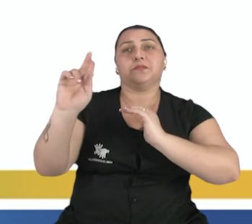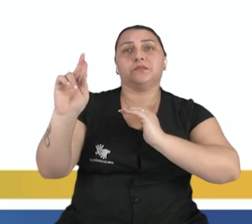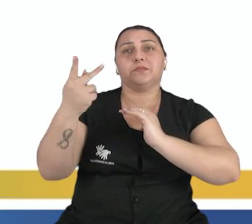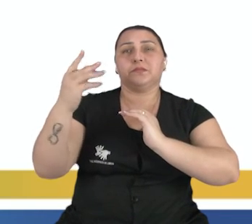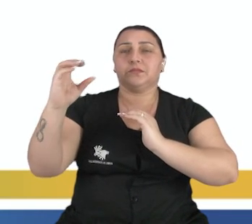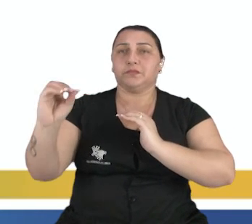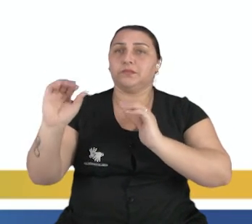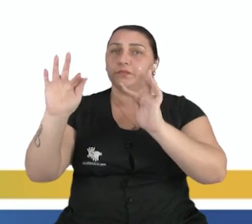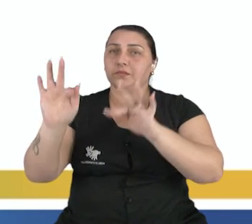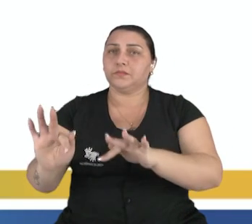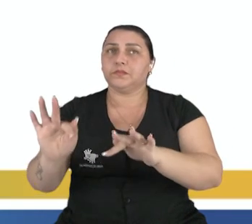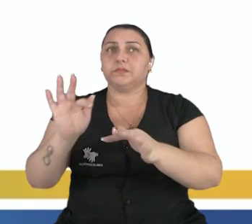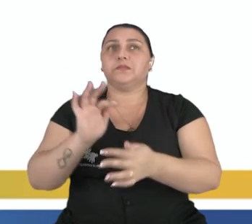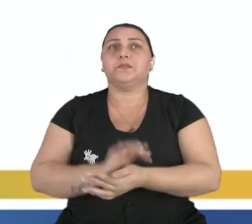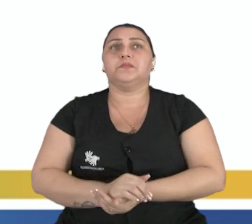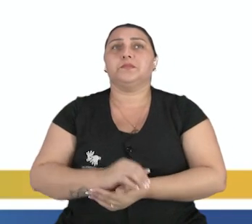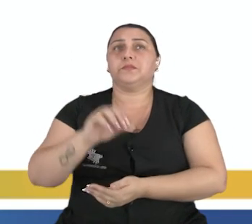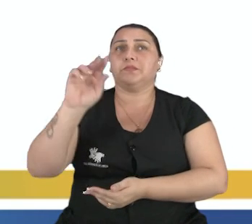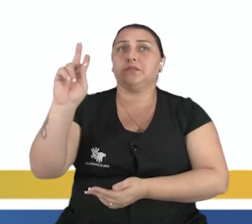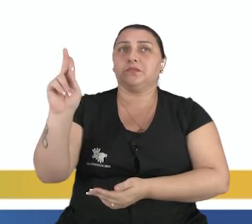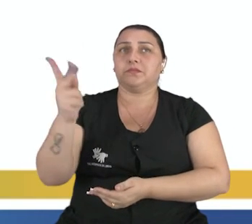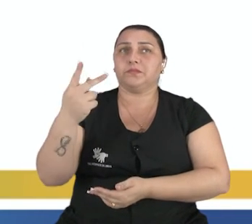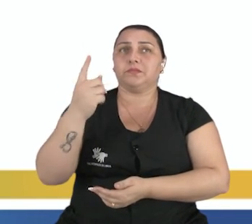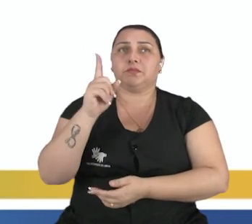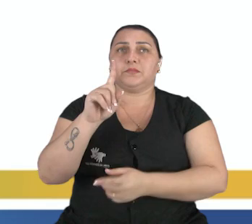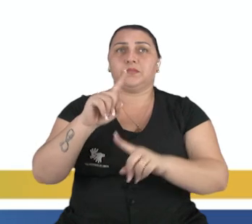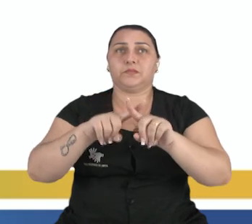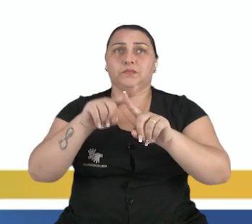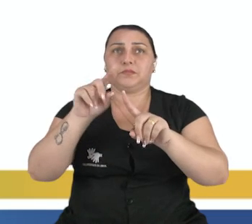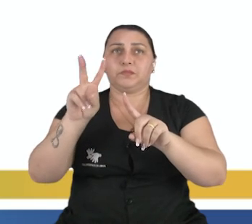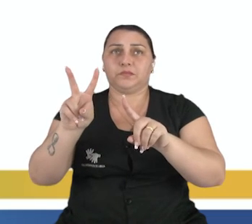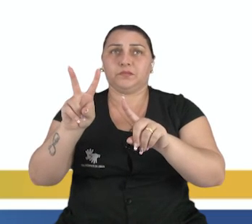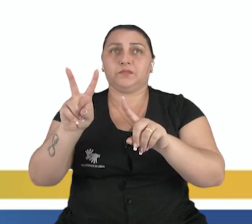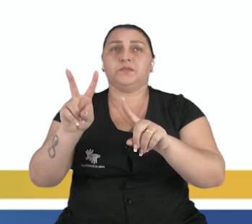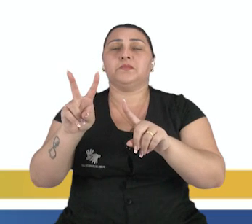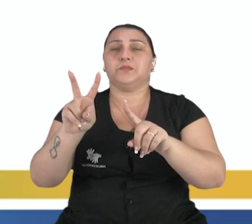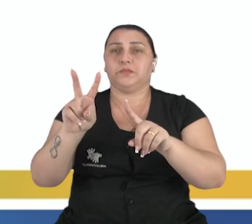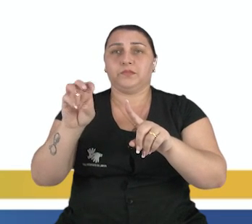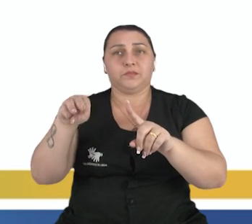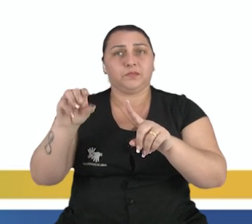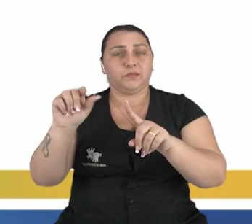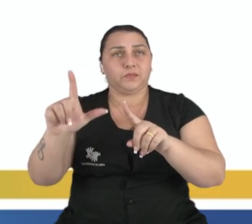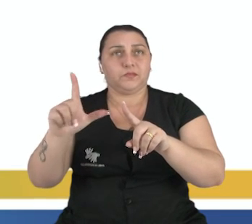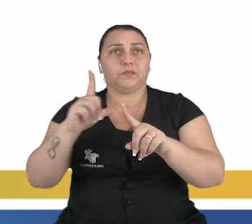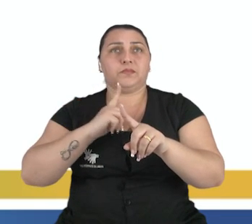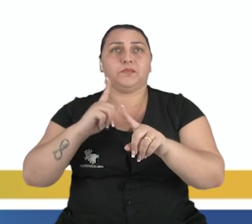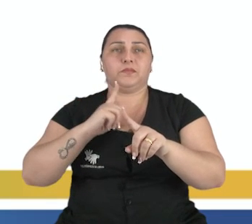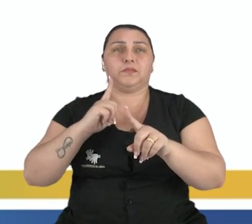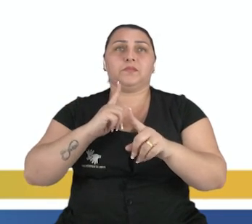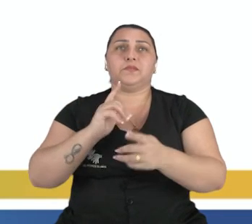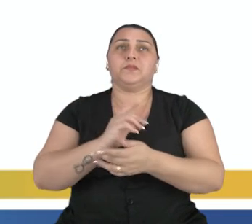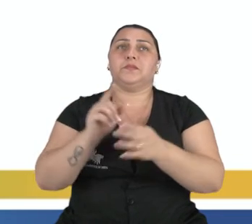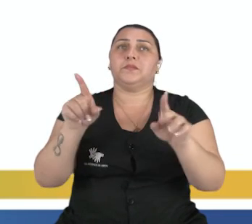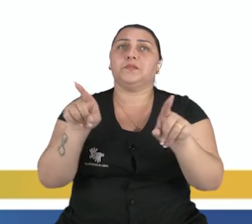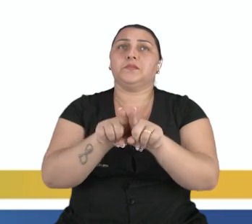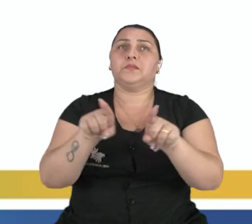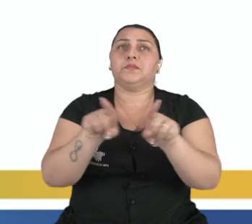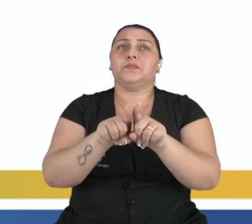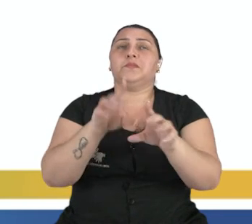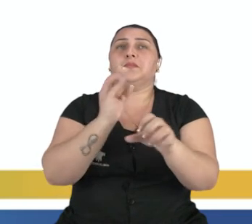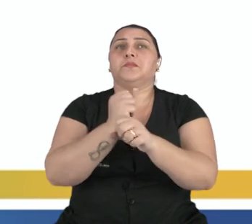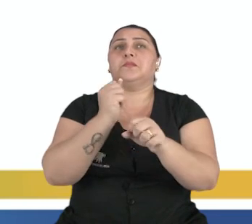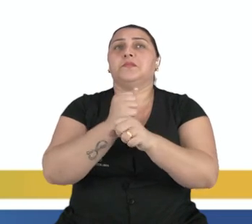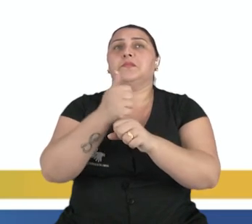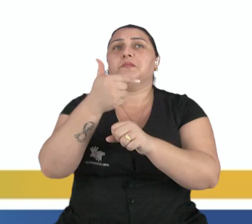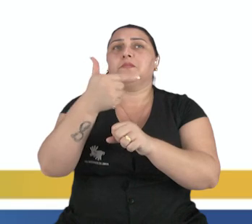hidrogênio e o oxigênio no final. Aqui nós temos, multiplicando por 2 mols aqui, você tem também o somatório